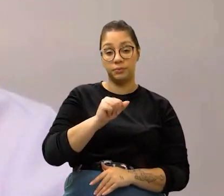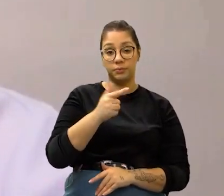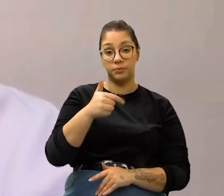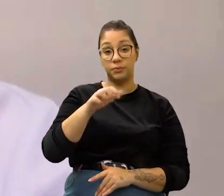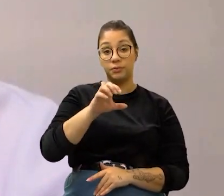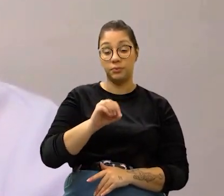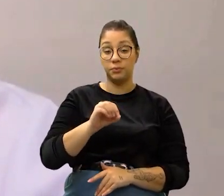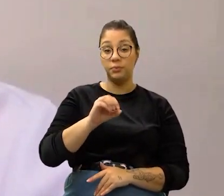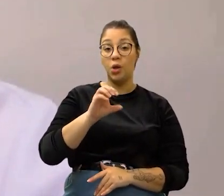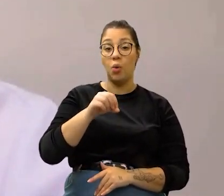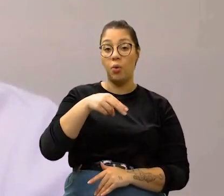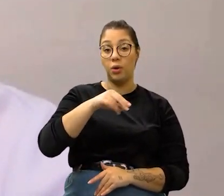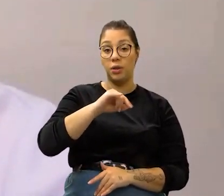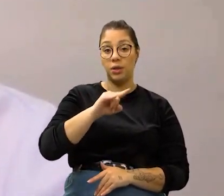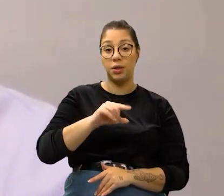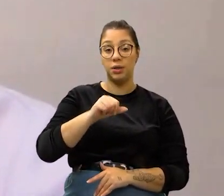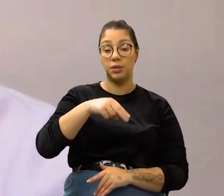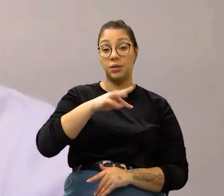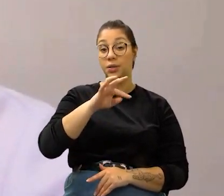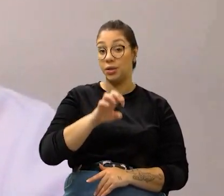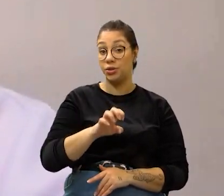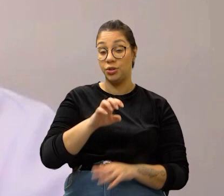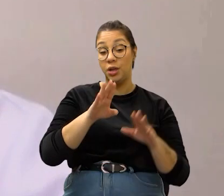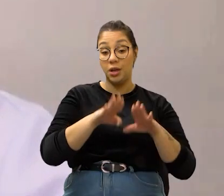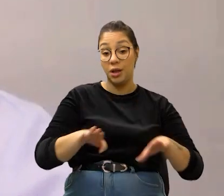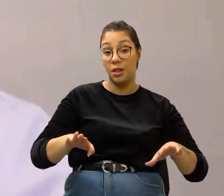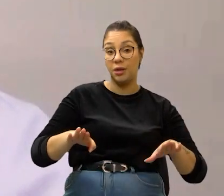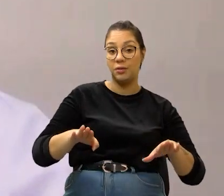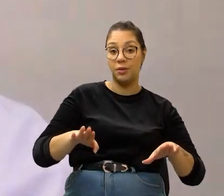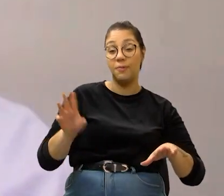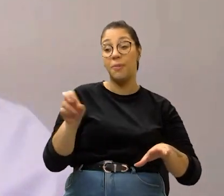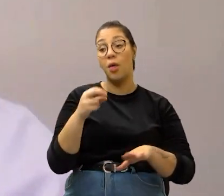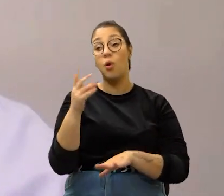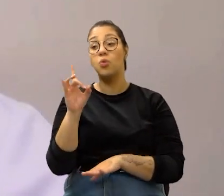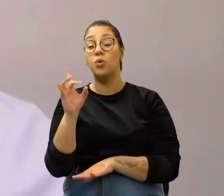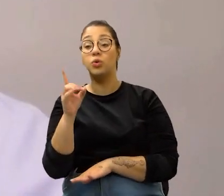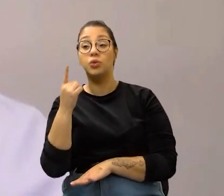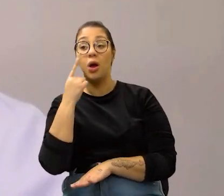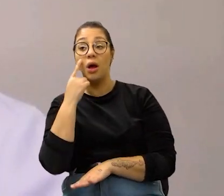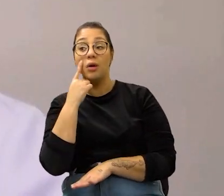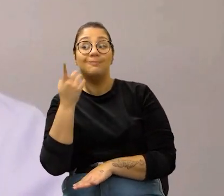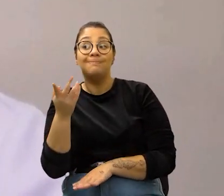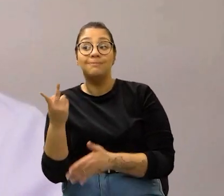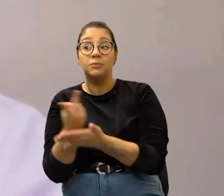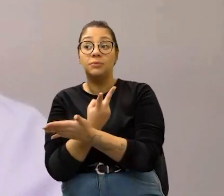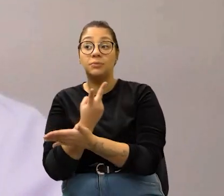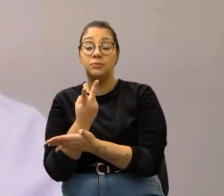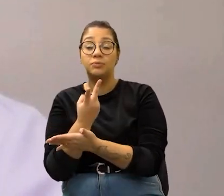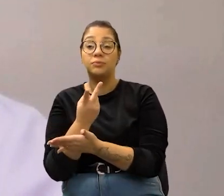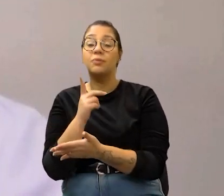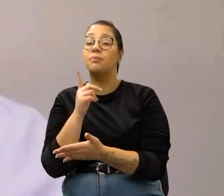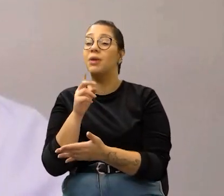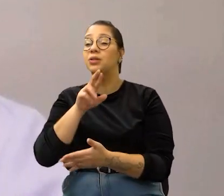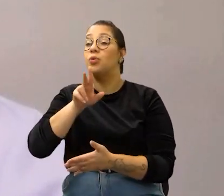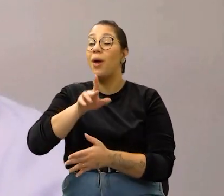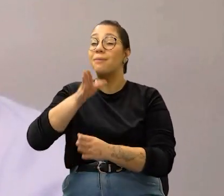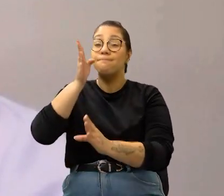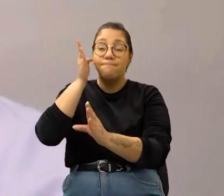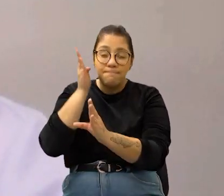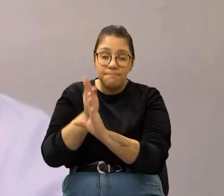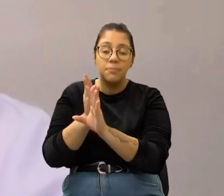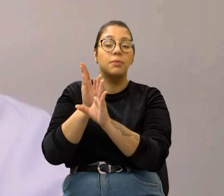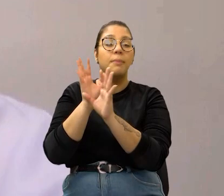infância. As outras causas são mais suposições, mas nenhuma que